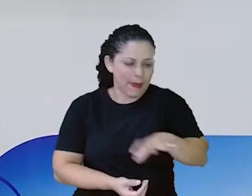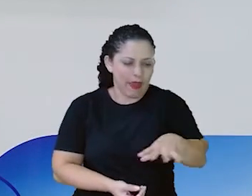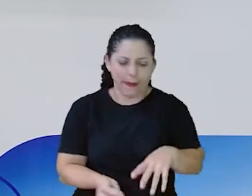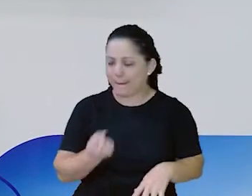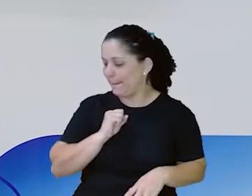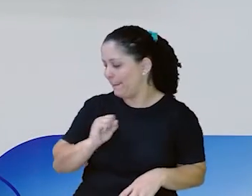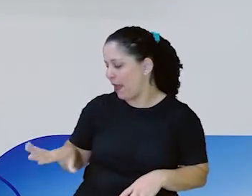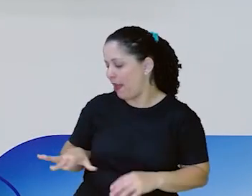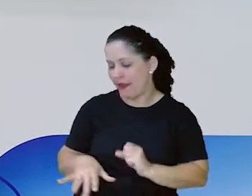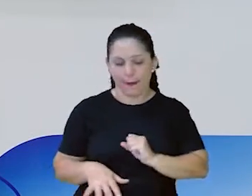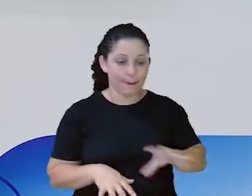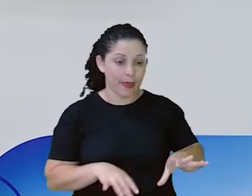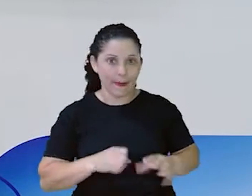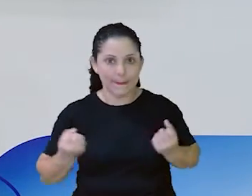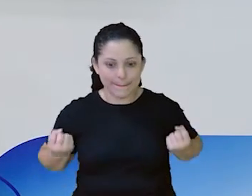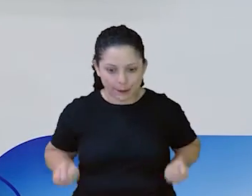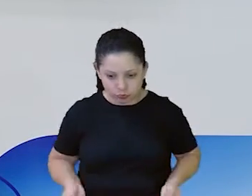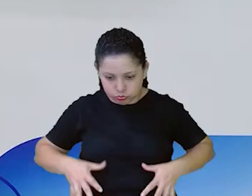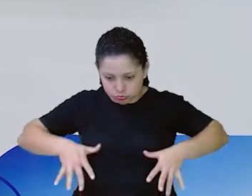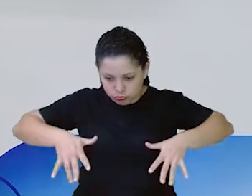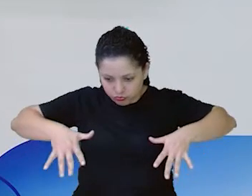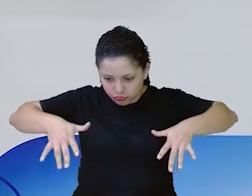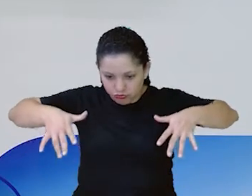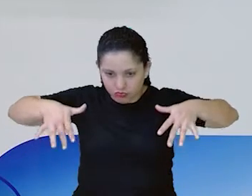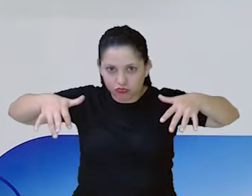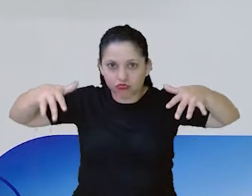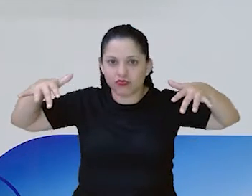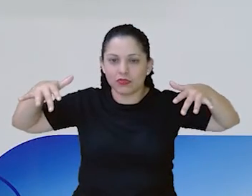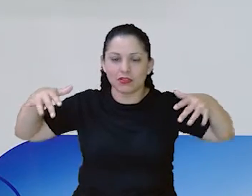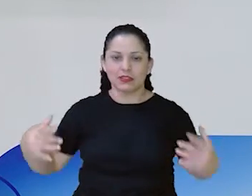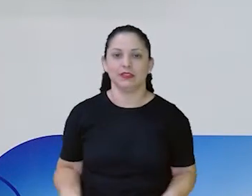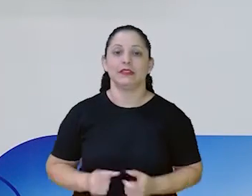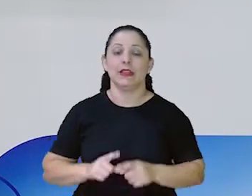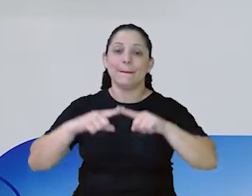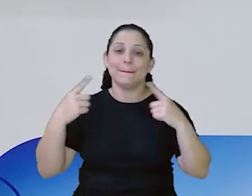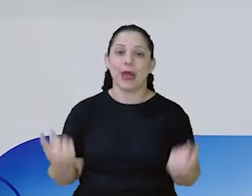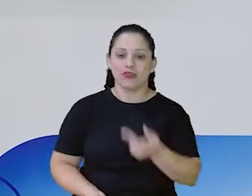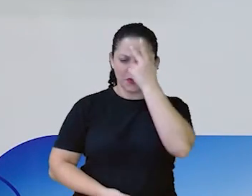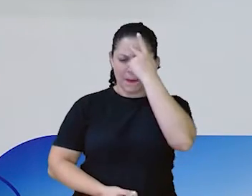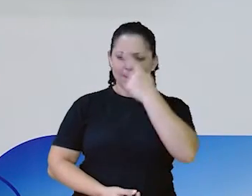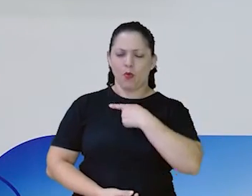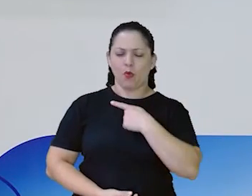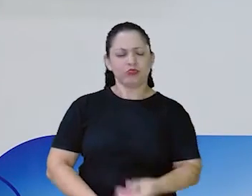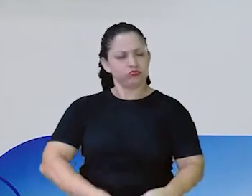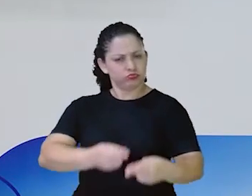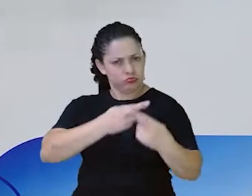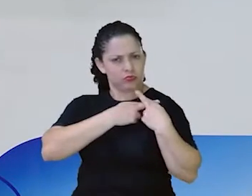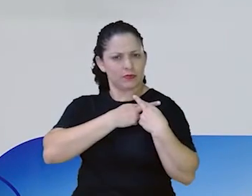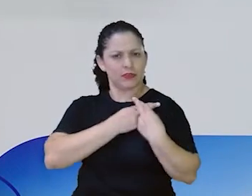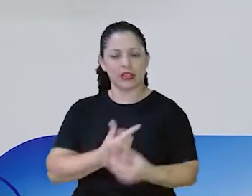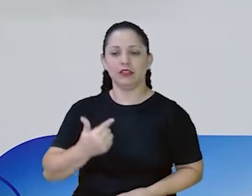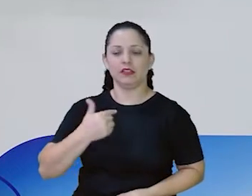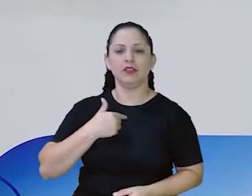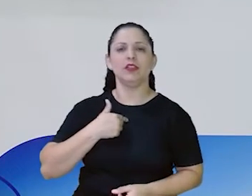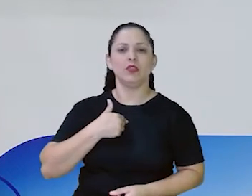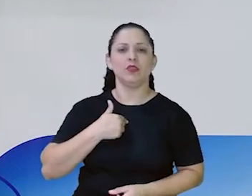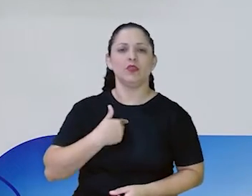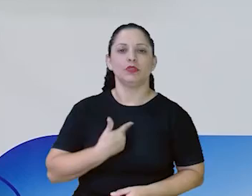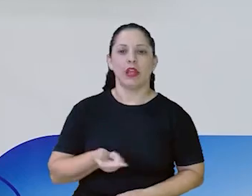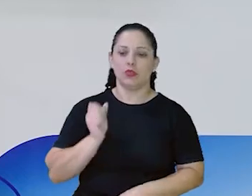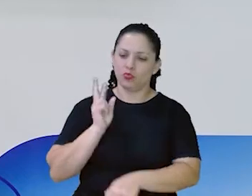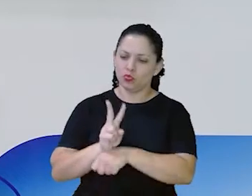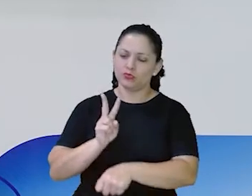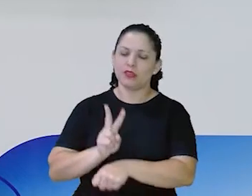se acumulando, vai se acumulando. Significa dizer que se você fizer a sua parte, se eu tenho uma turma aqui do 5º ano com 50,